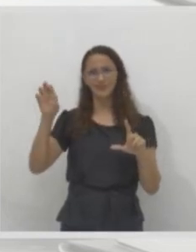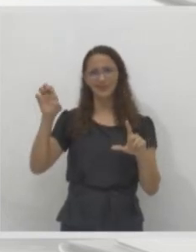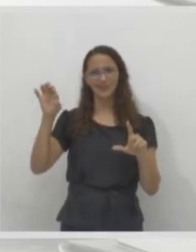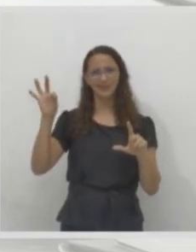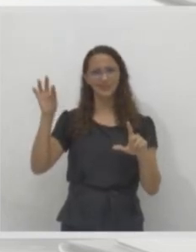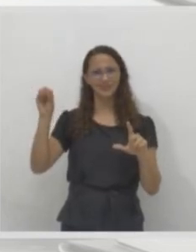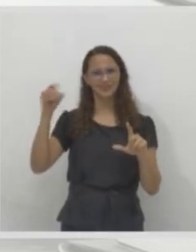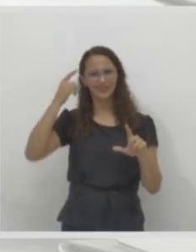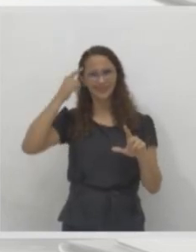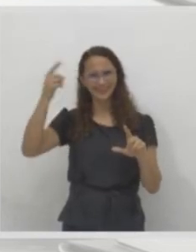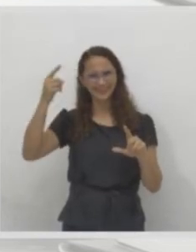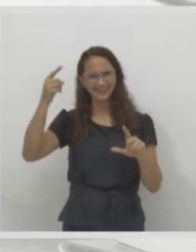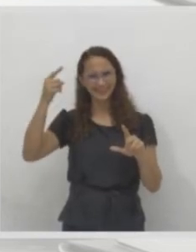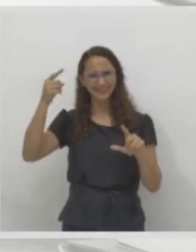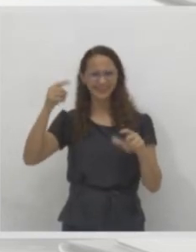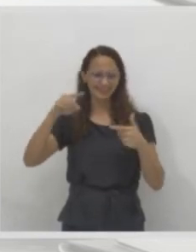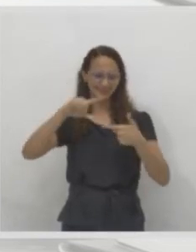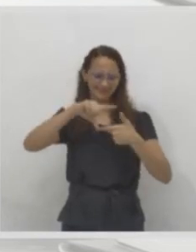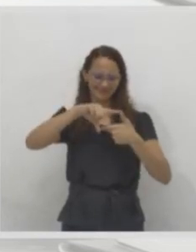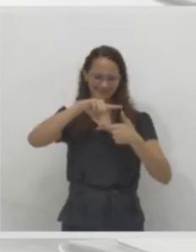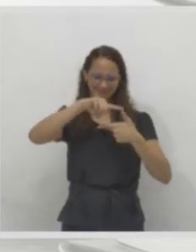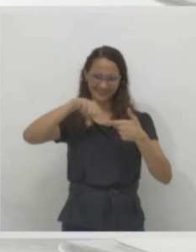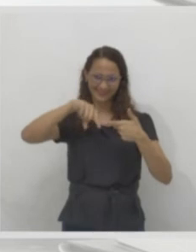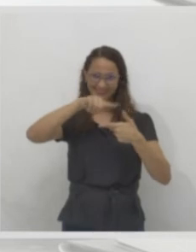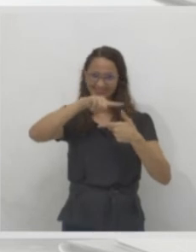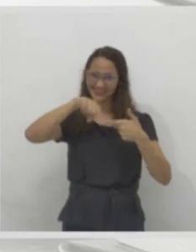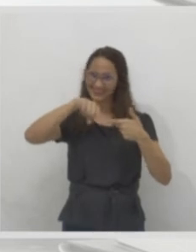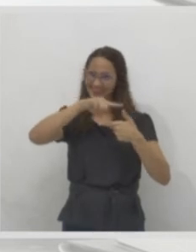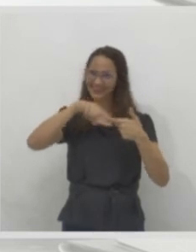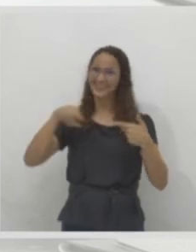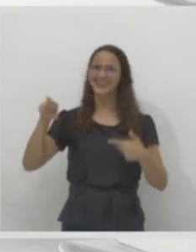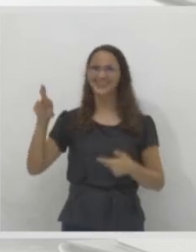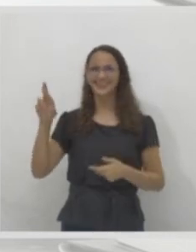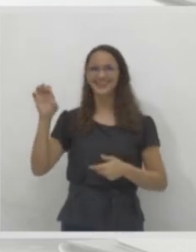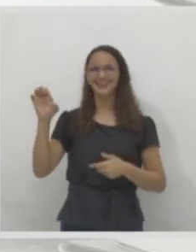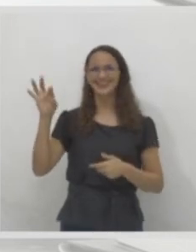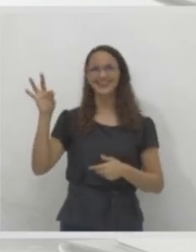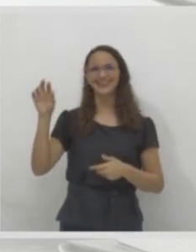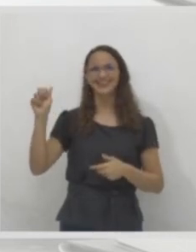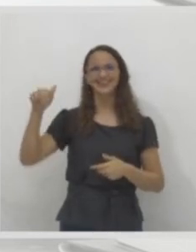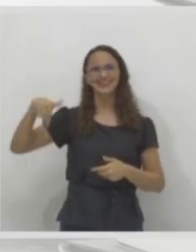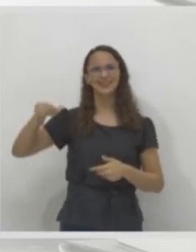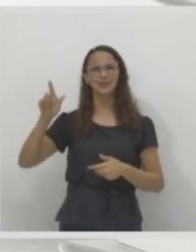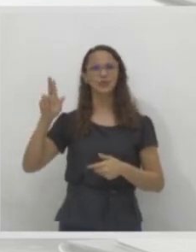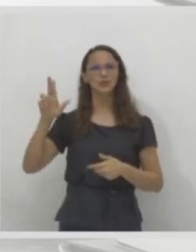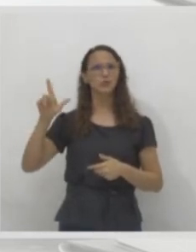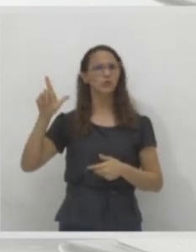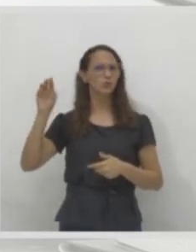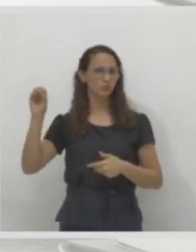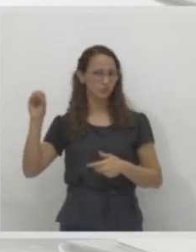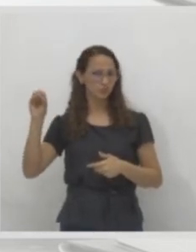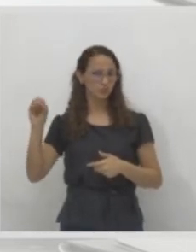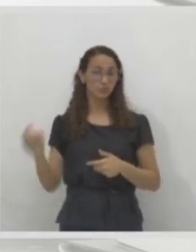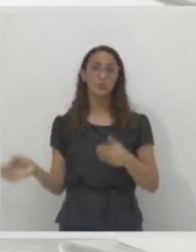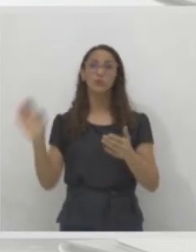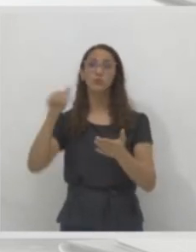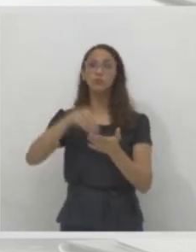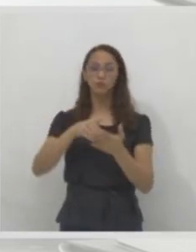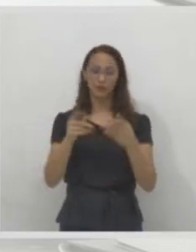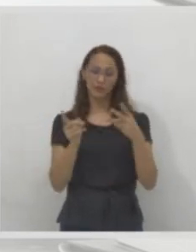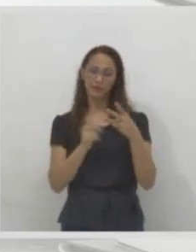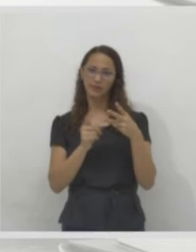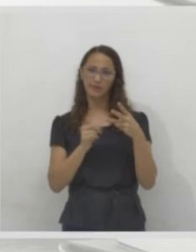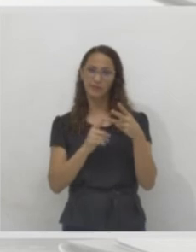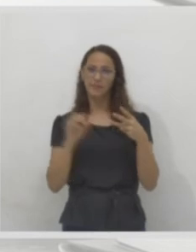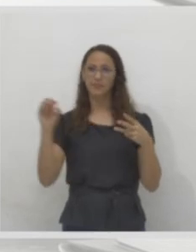de triângulo retângulo. E eu tenho o último, que é o triângulo obtuso, que é o triângulo que